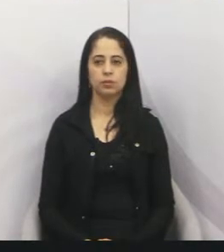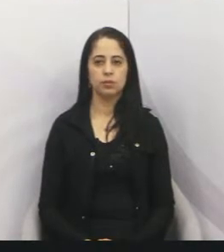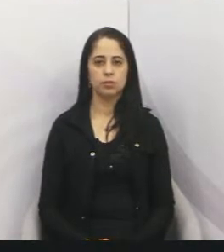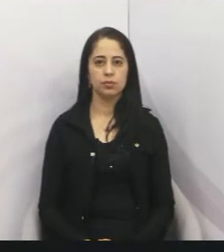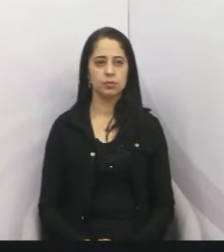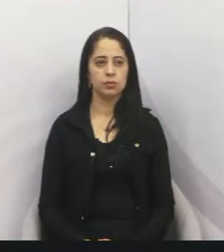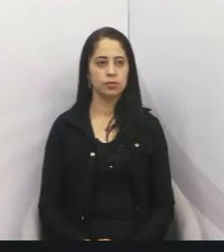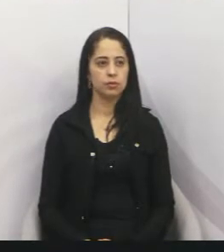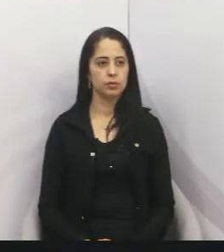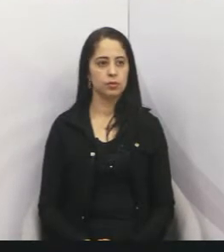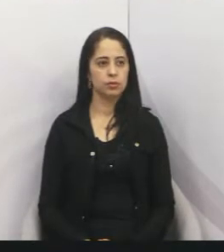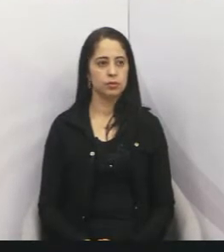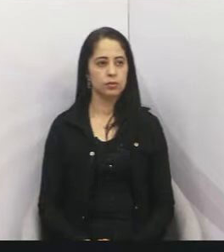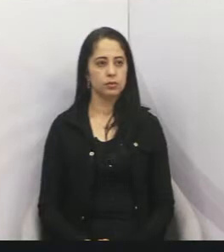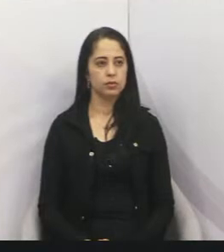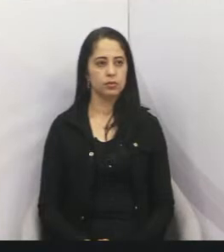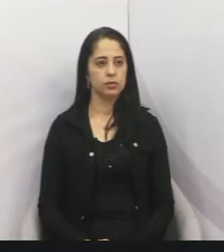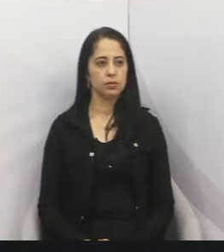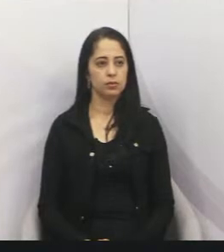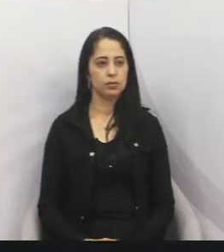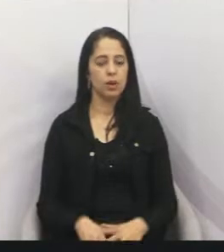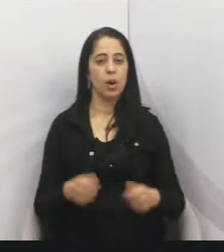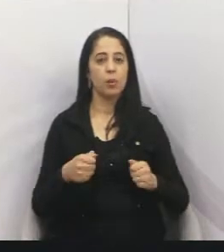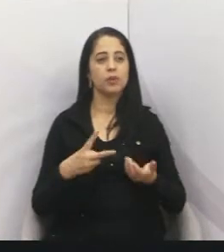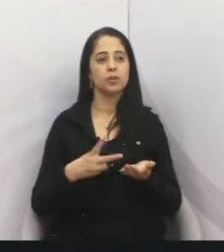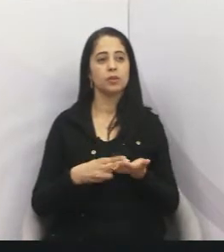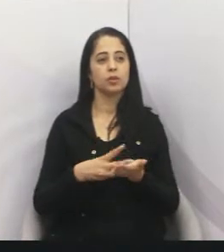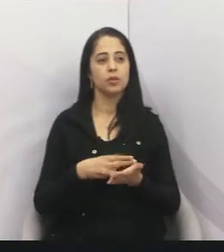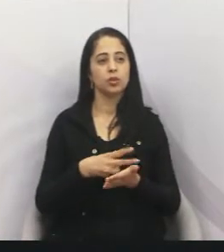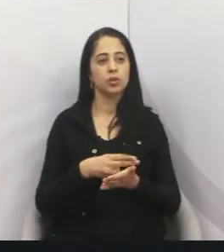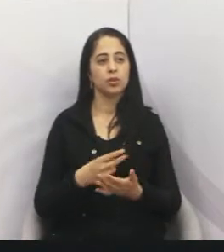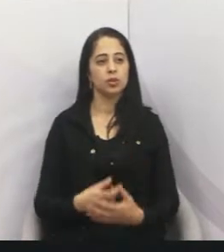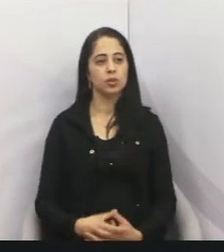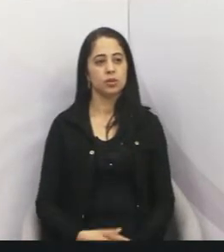Deixa eu perguntar, vocês estão com tesoura aí? Cortou com a mão mesmo?